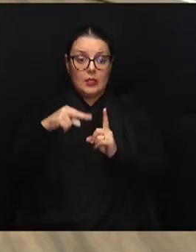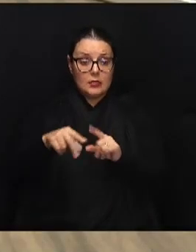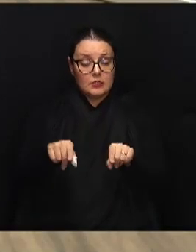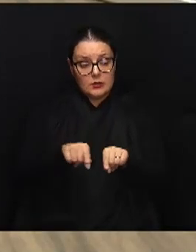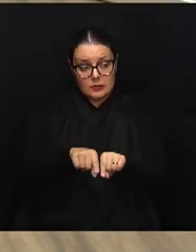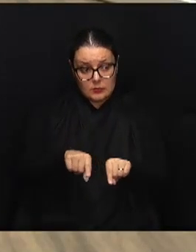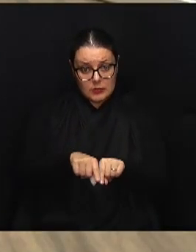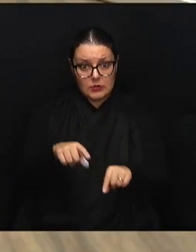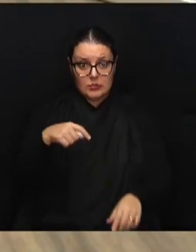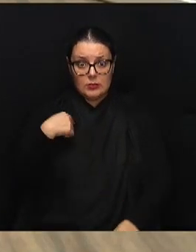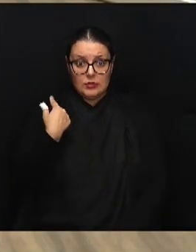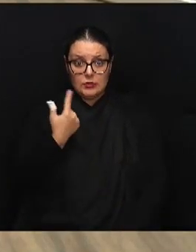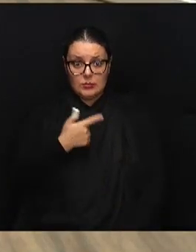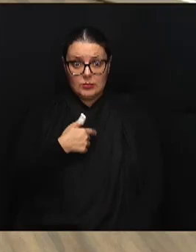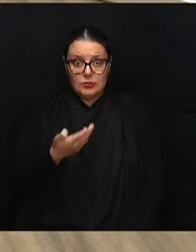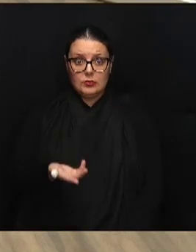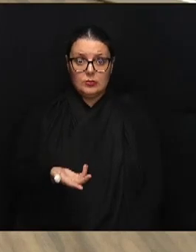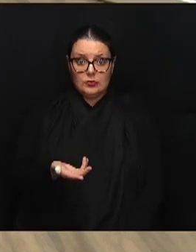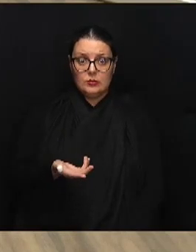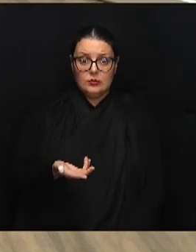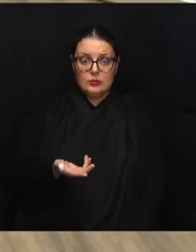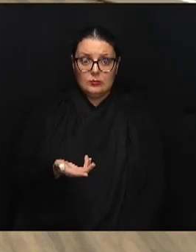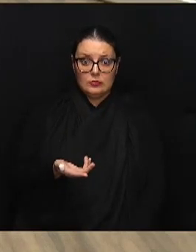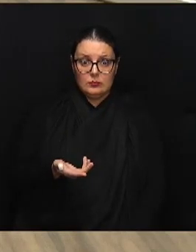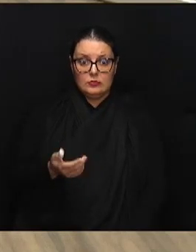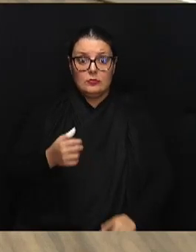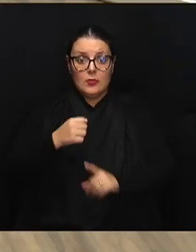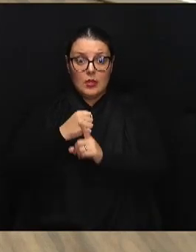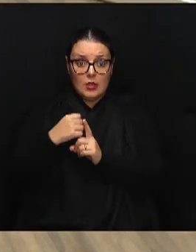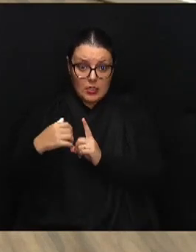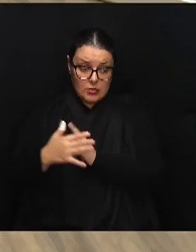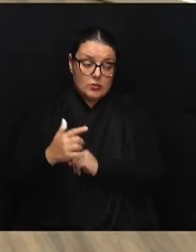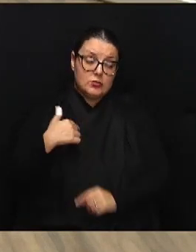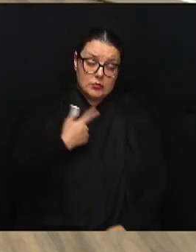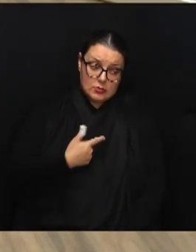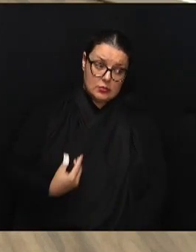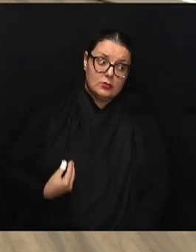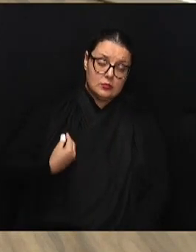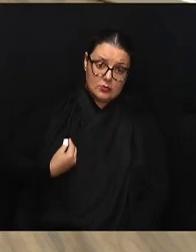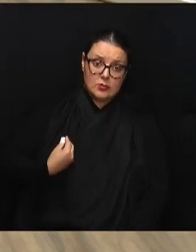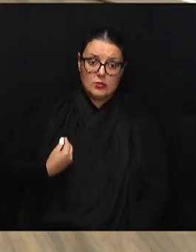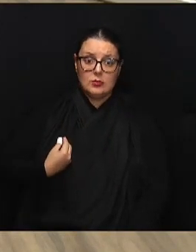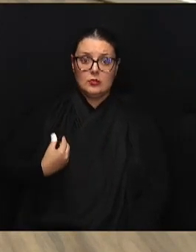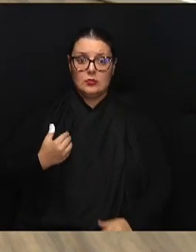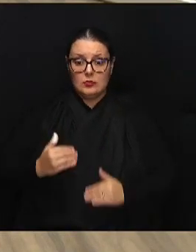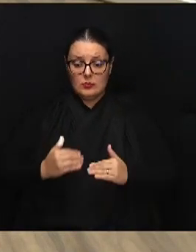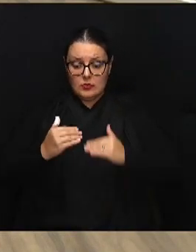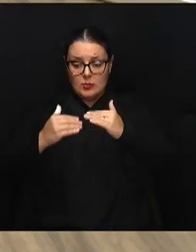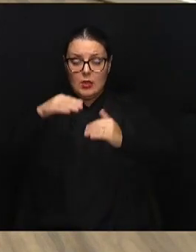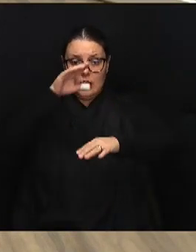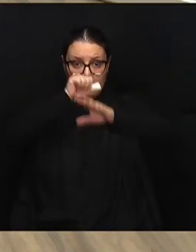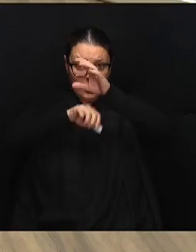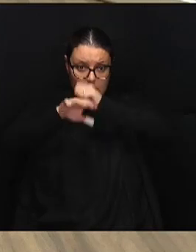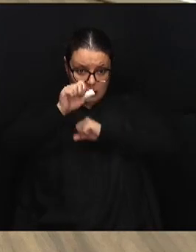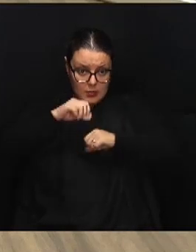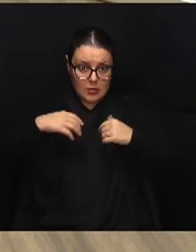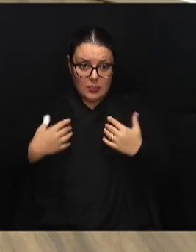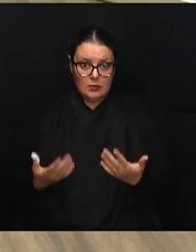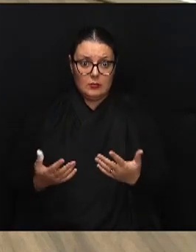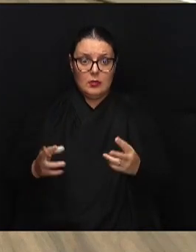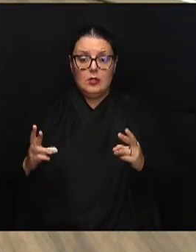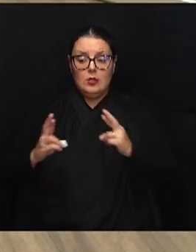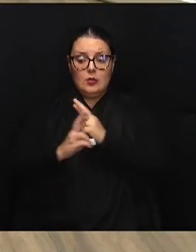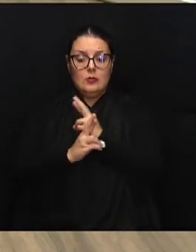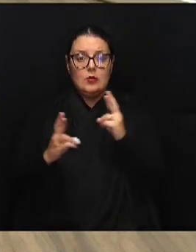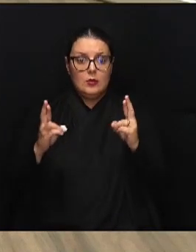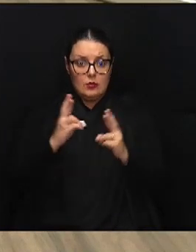A gente... muito pela sociedade que nós vivemos, nós crescemos aprendendo que um